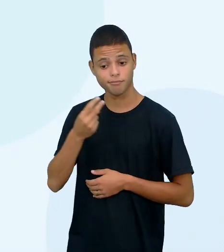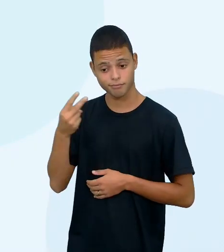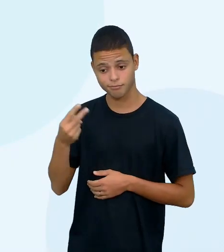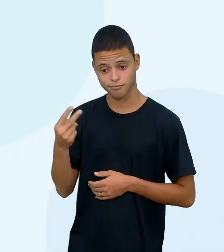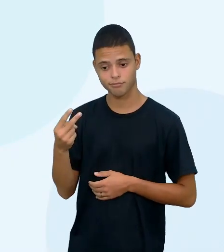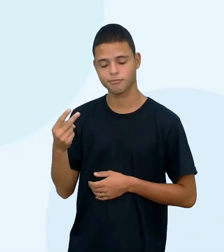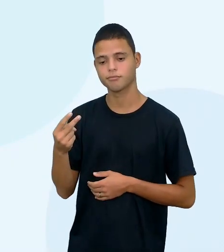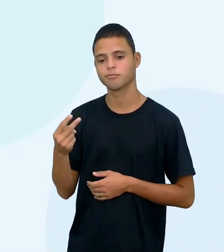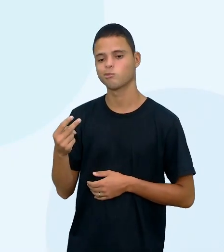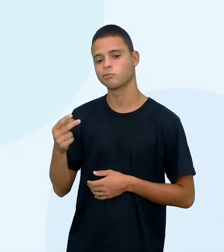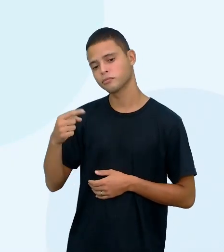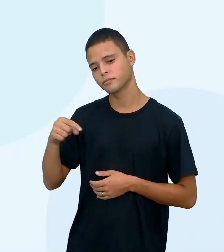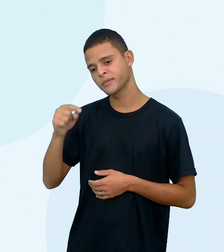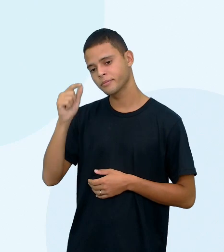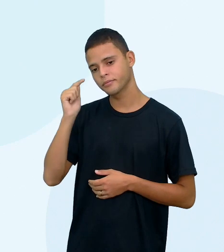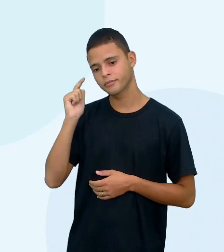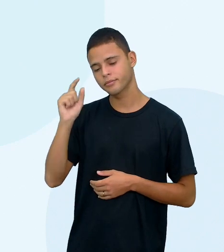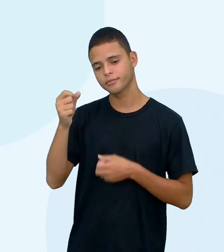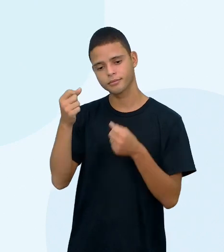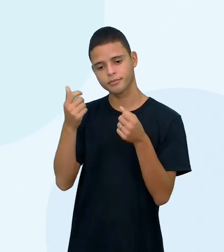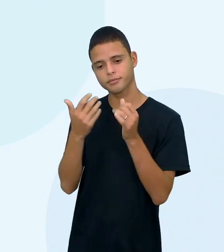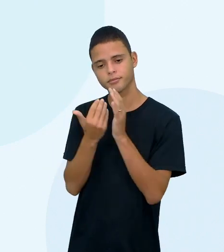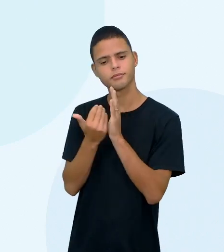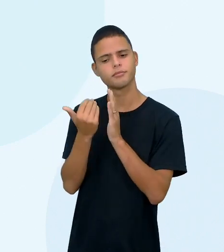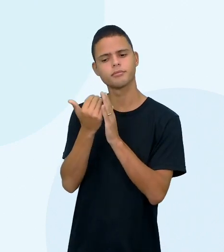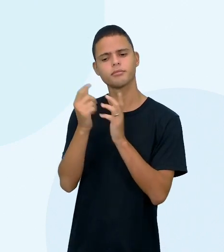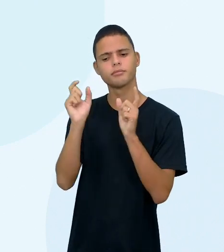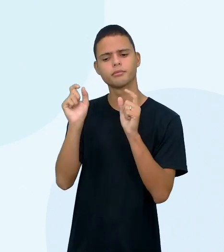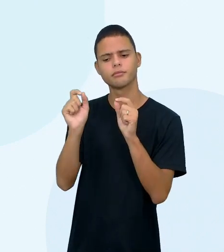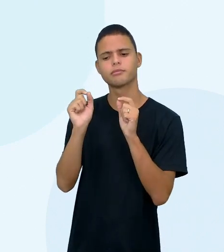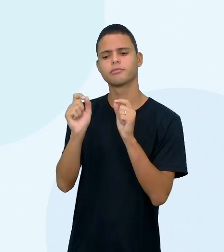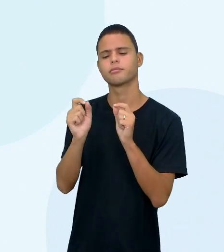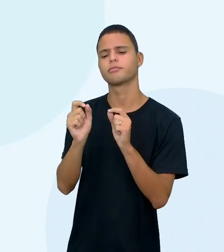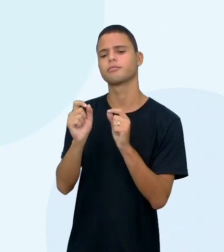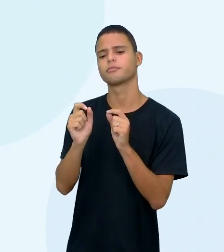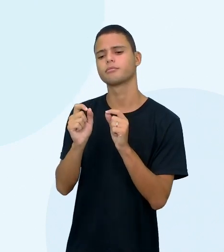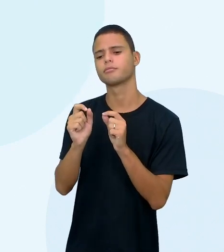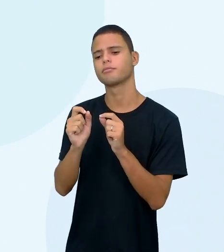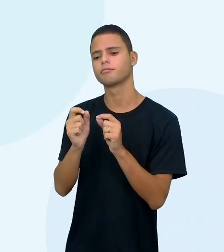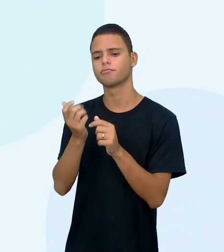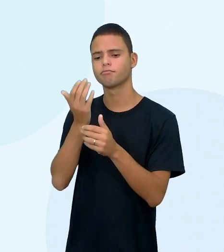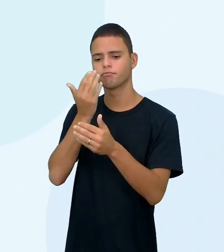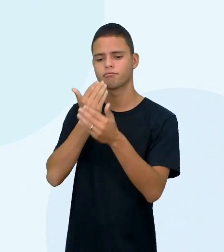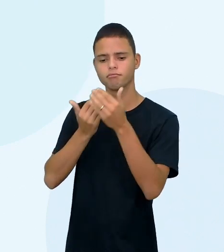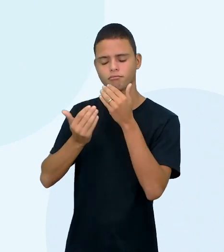justamente para a gente falar um pouquinho mais aí sobre o que é a digestão, né?